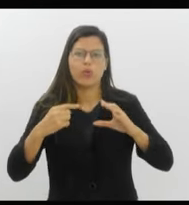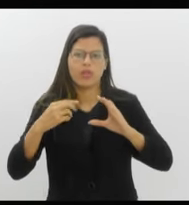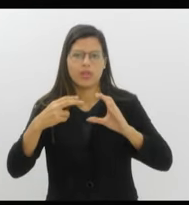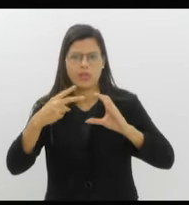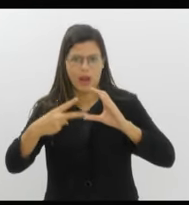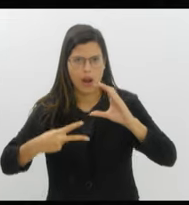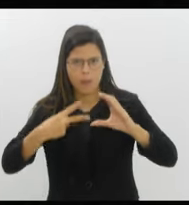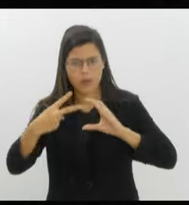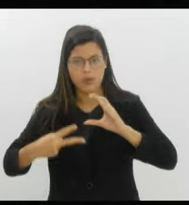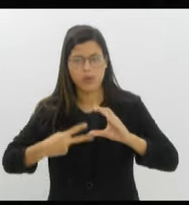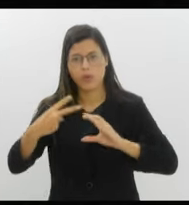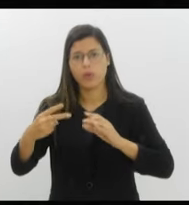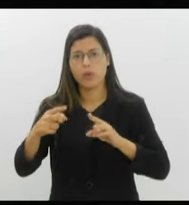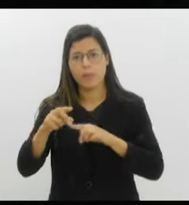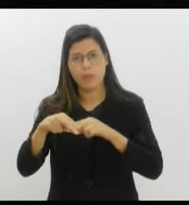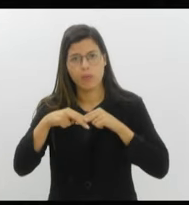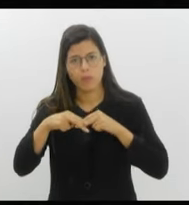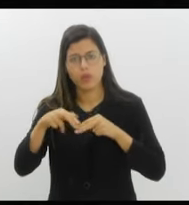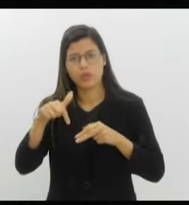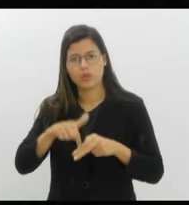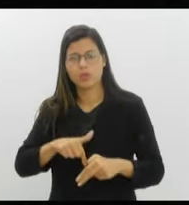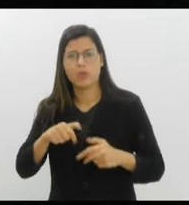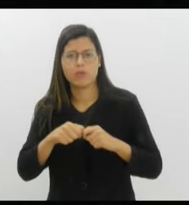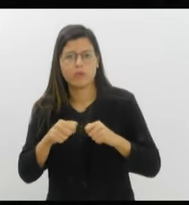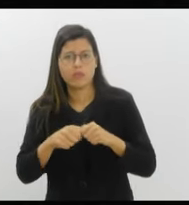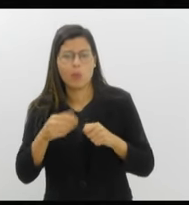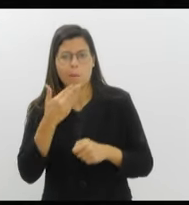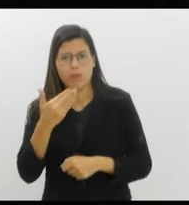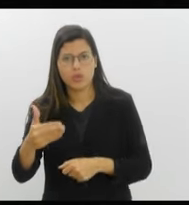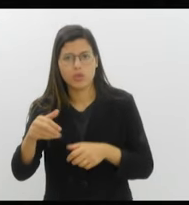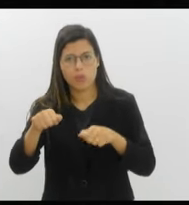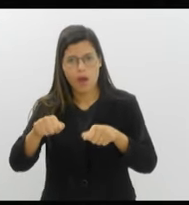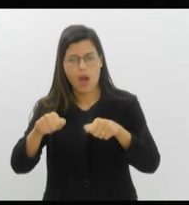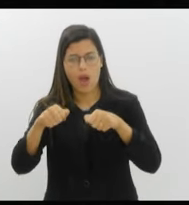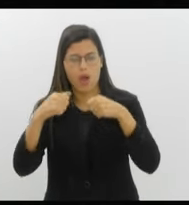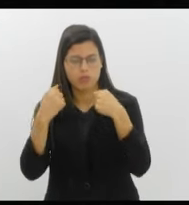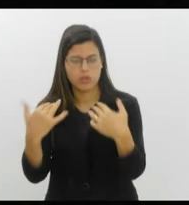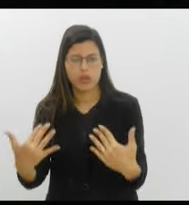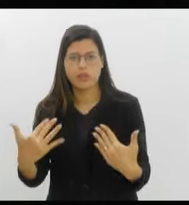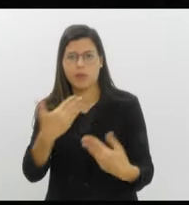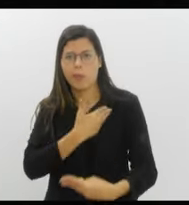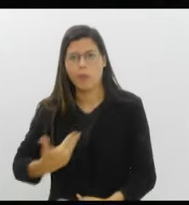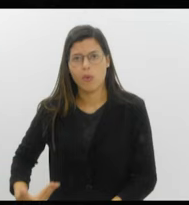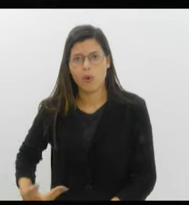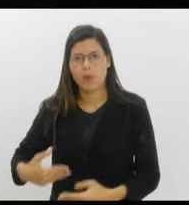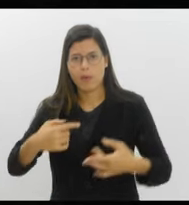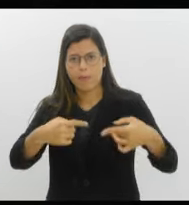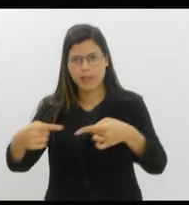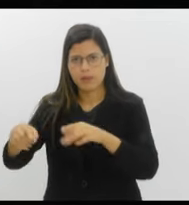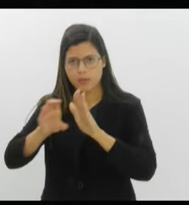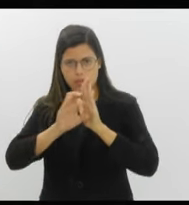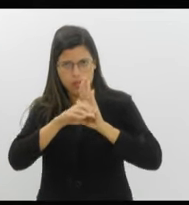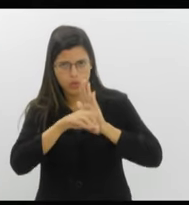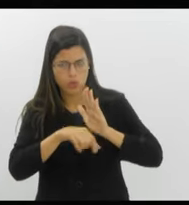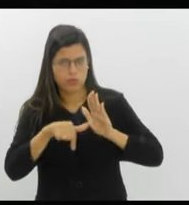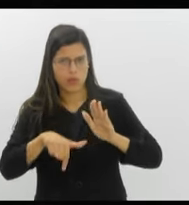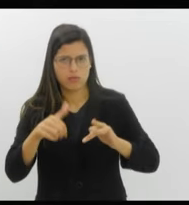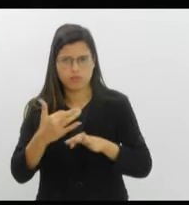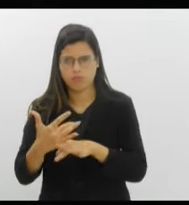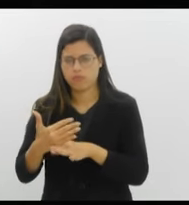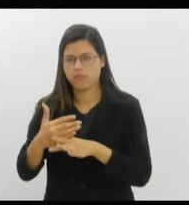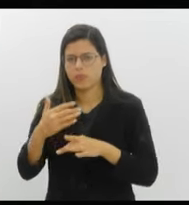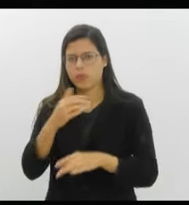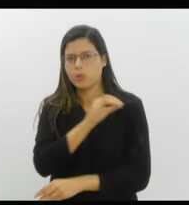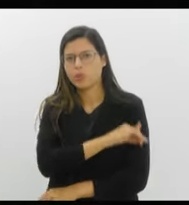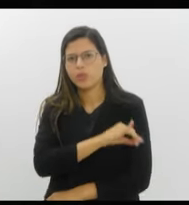nessa casa um pedido para realizarmos uma audiência pública para debater as cidades esponja no estado do Rio de Janeiro. É muito importante